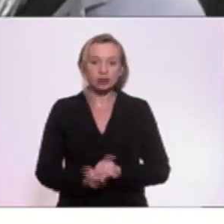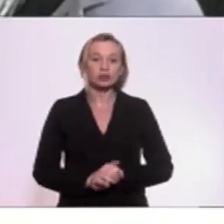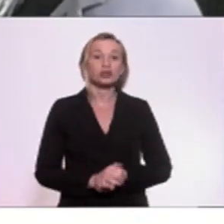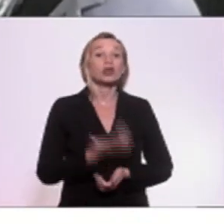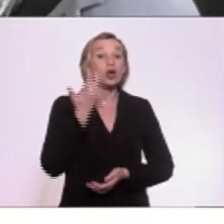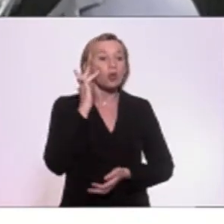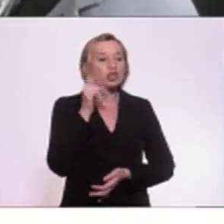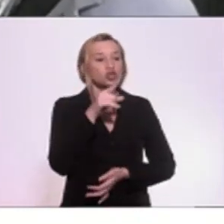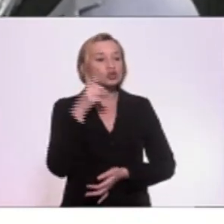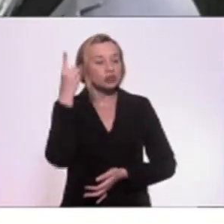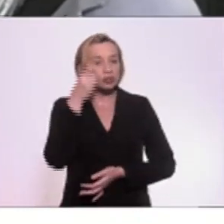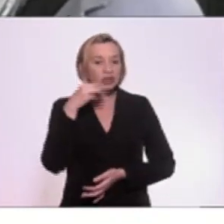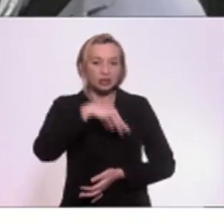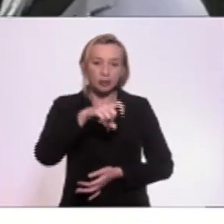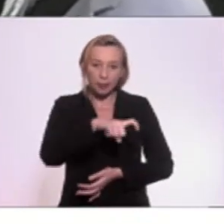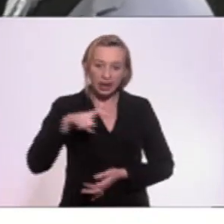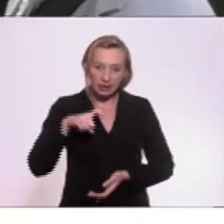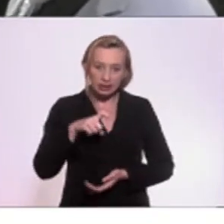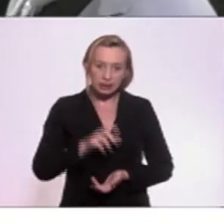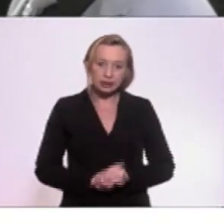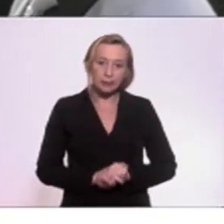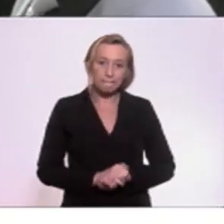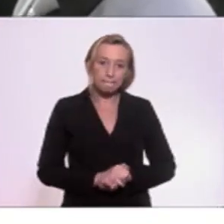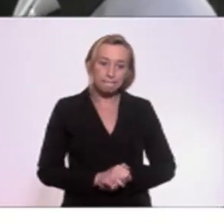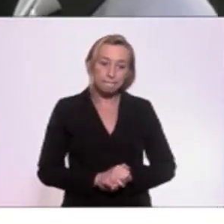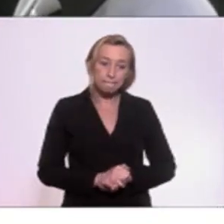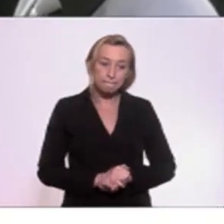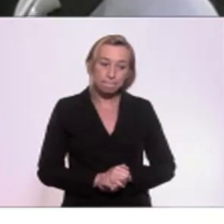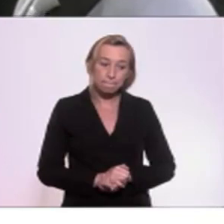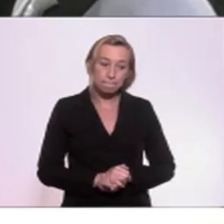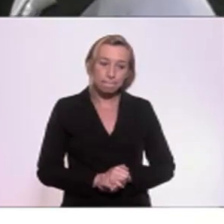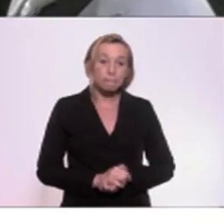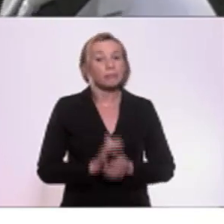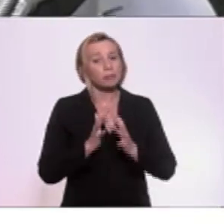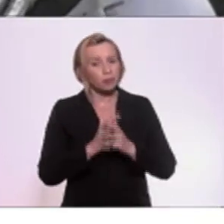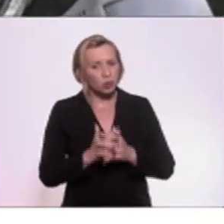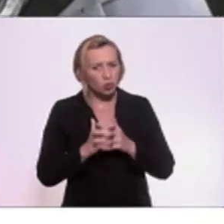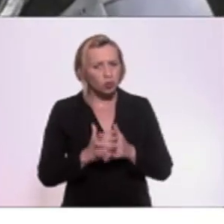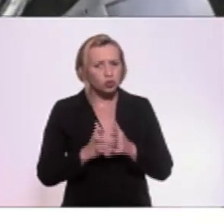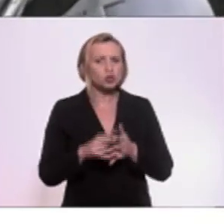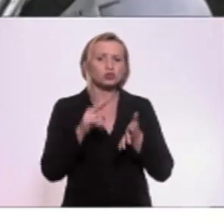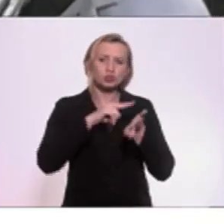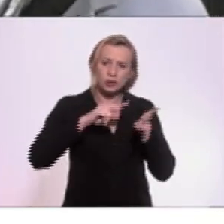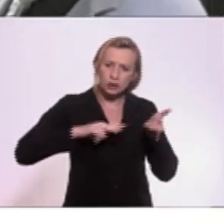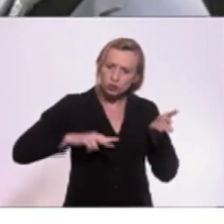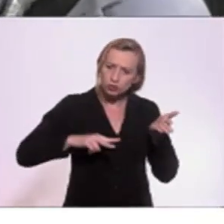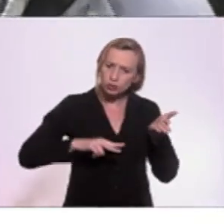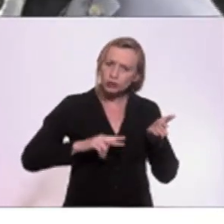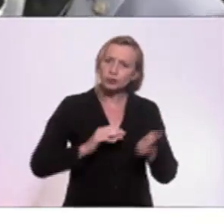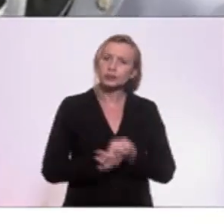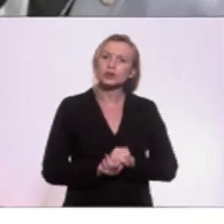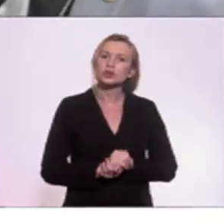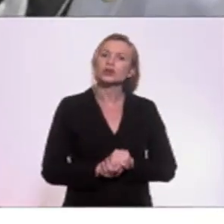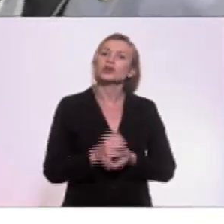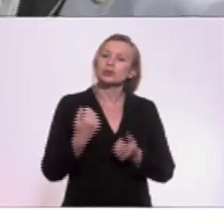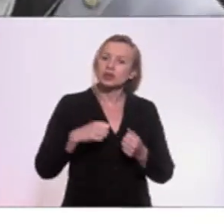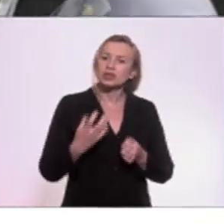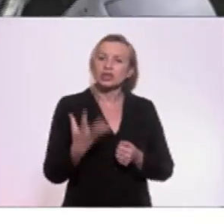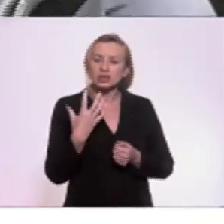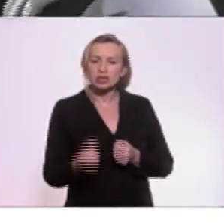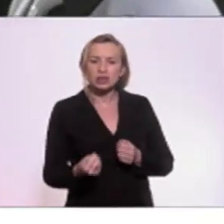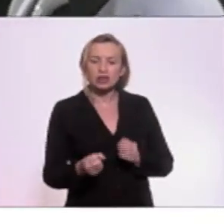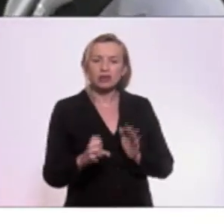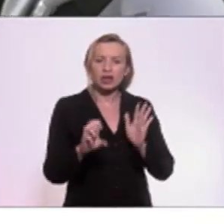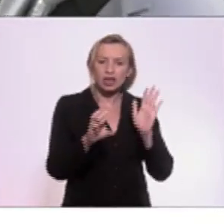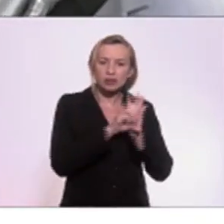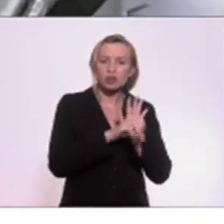que o deputado Max Lemos deve ter se enganado na leitura. Tem que ser favorável à emenda 1